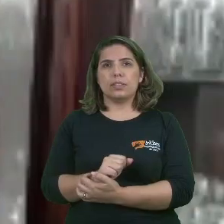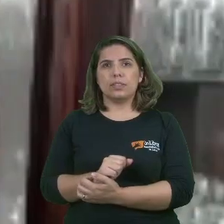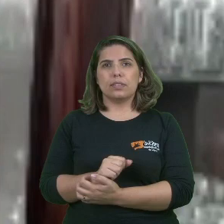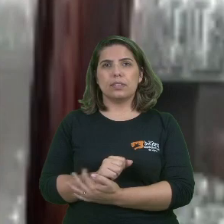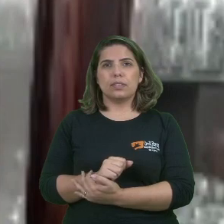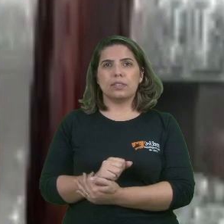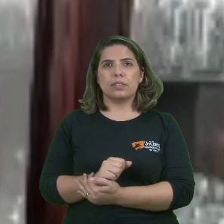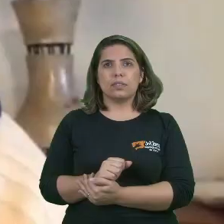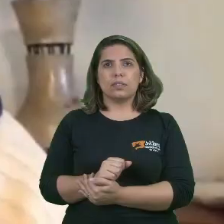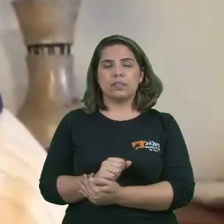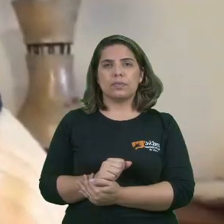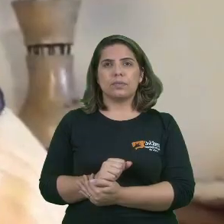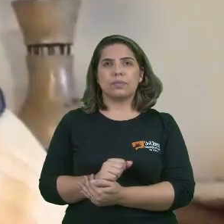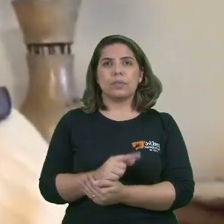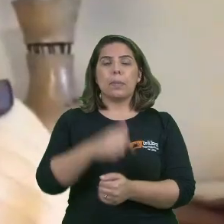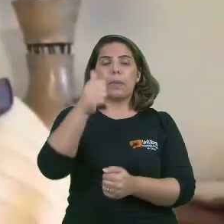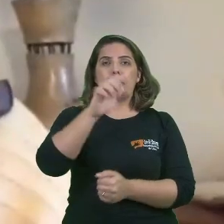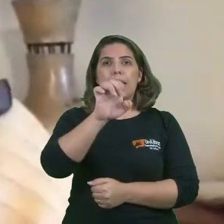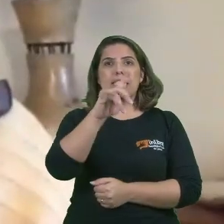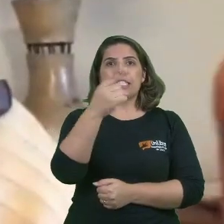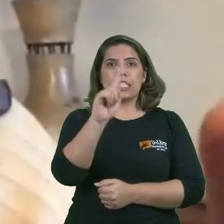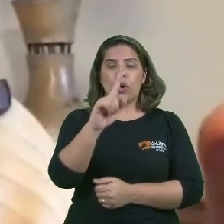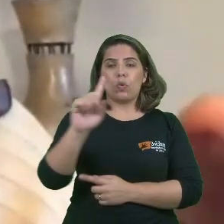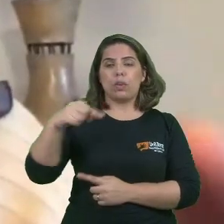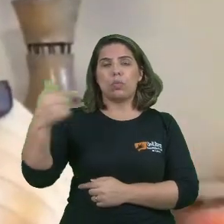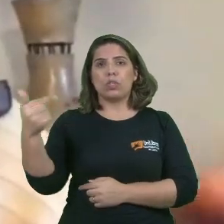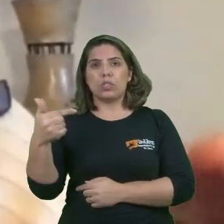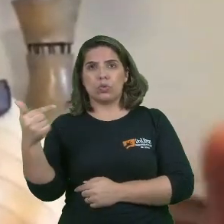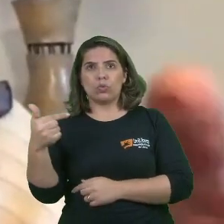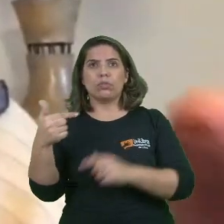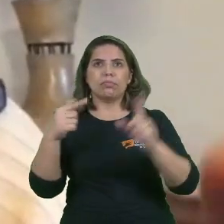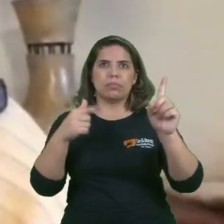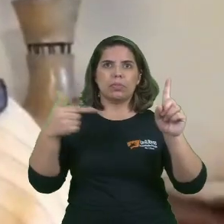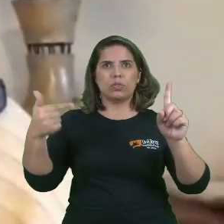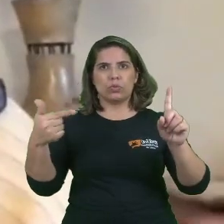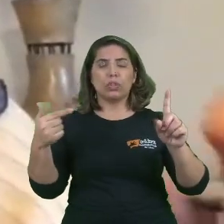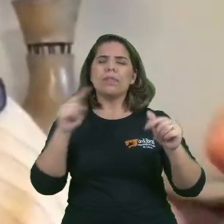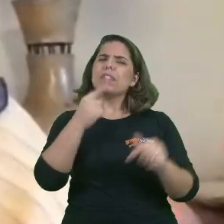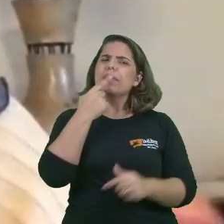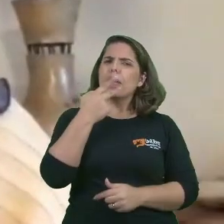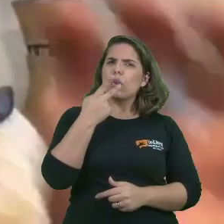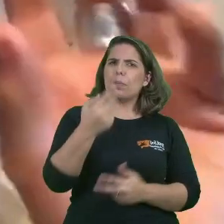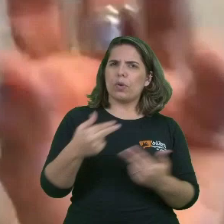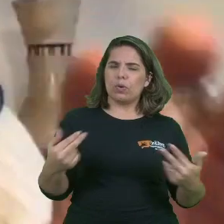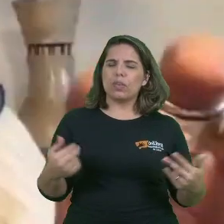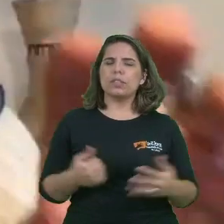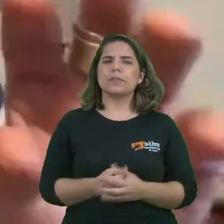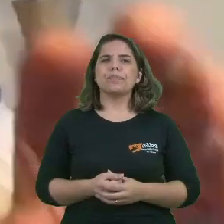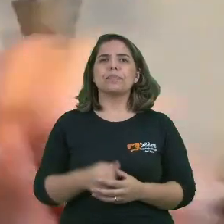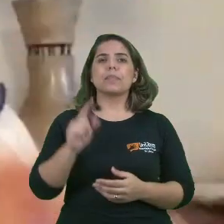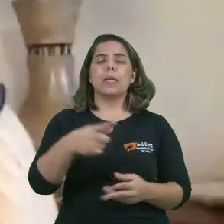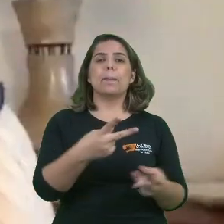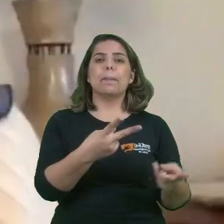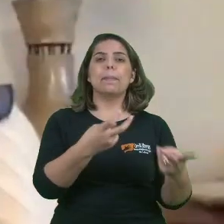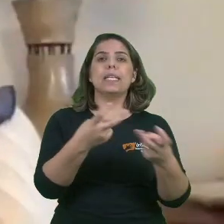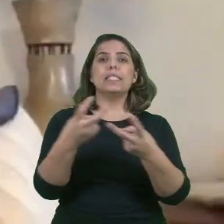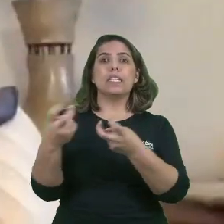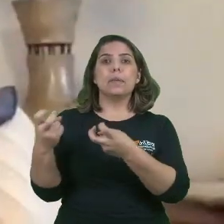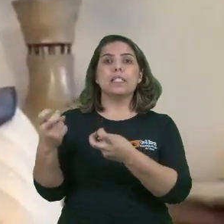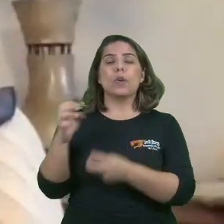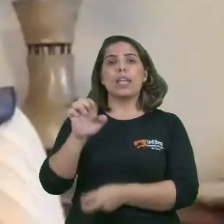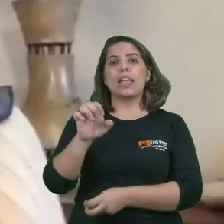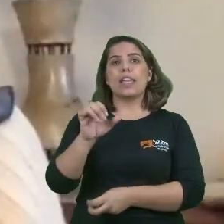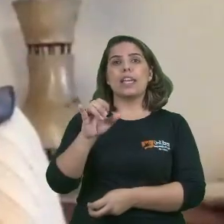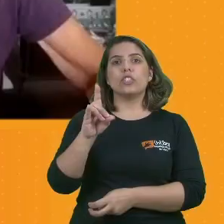isso eu acho que você Você tocou num ponto que assim a percepção dos